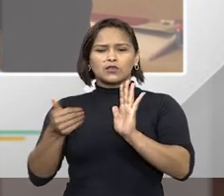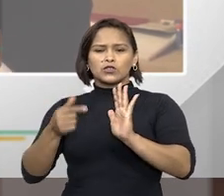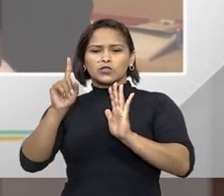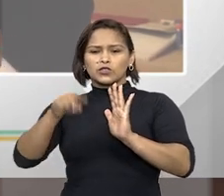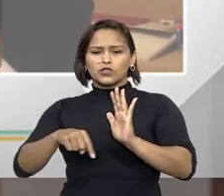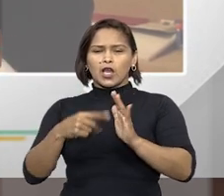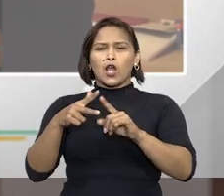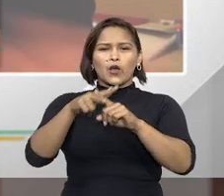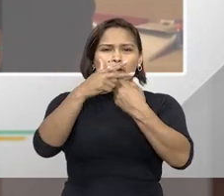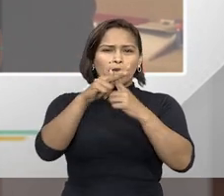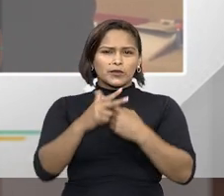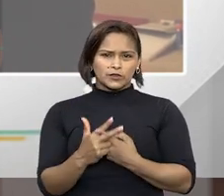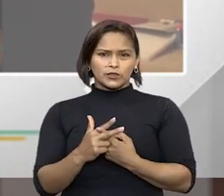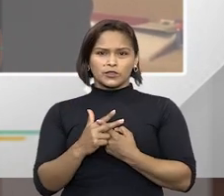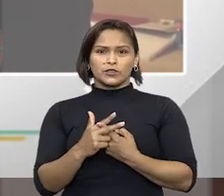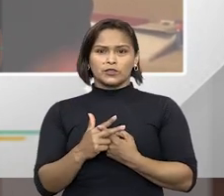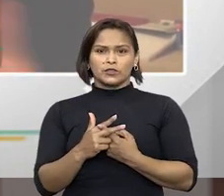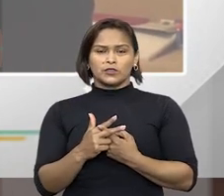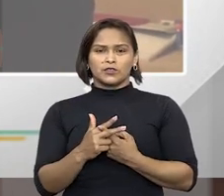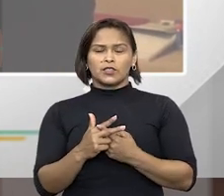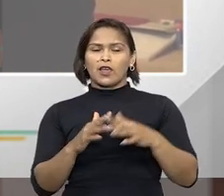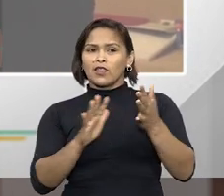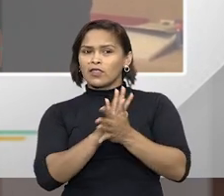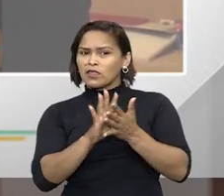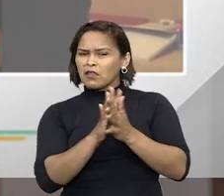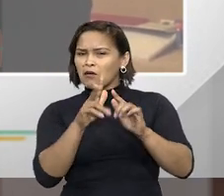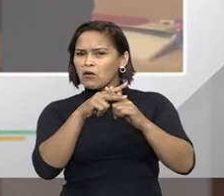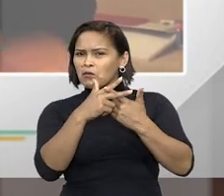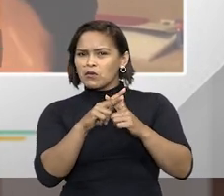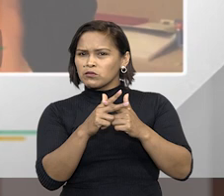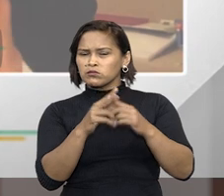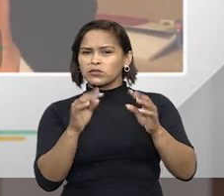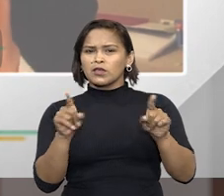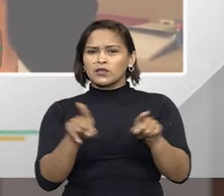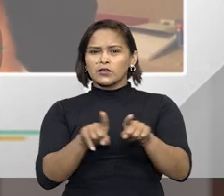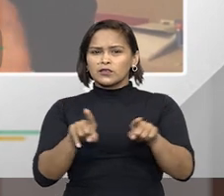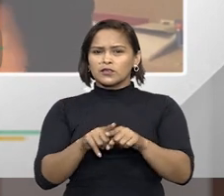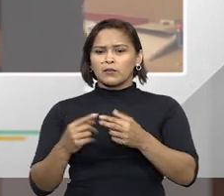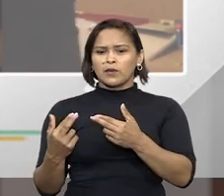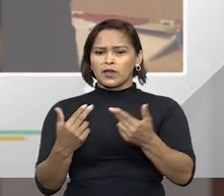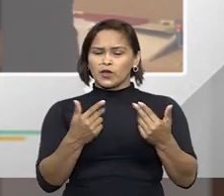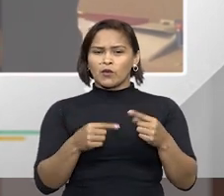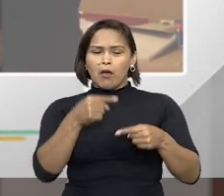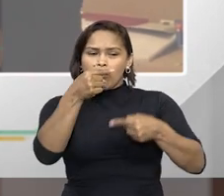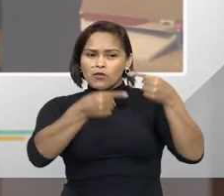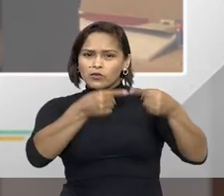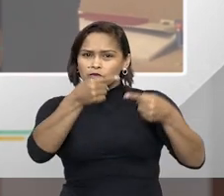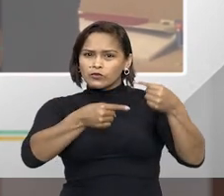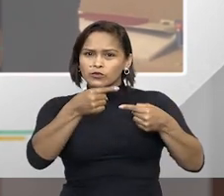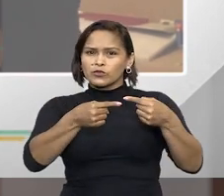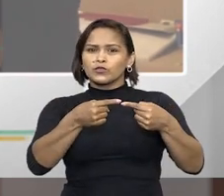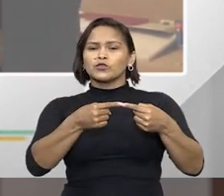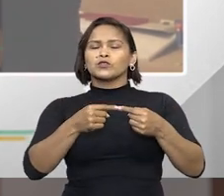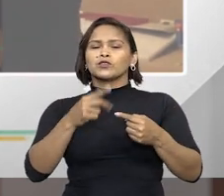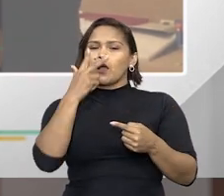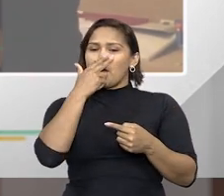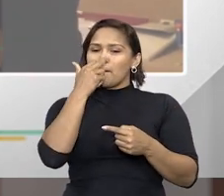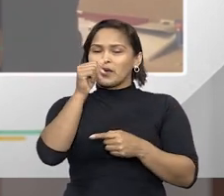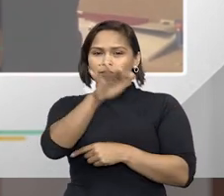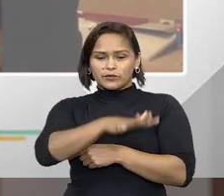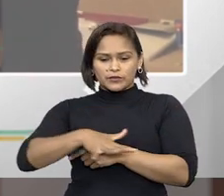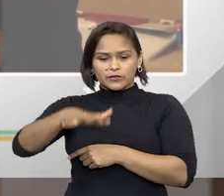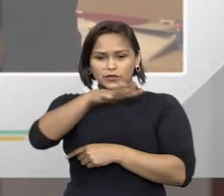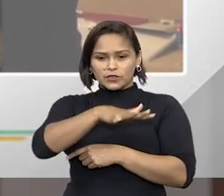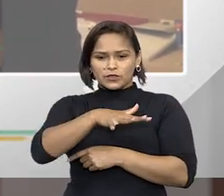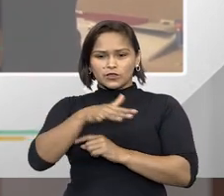coligiria, nada iria em colisão com o que também, ao mesmo tempo, se discute em relação à repercussão geral. Eu acho